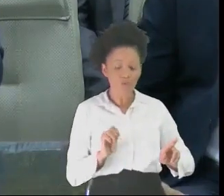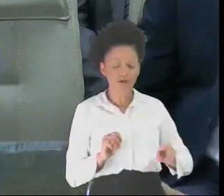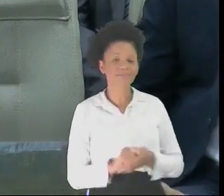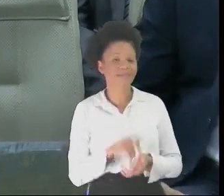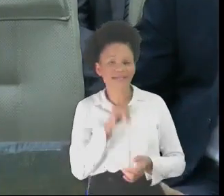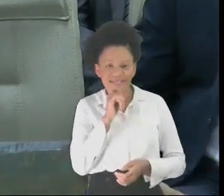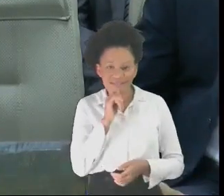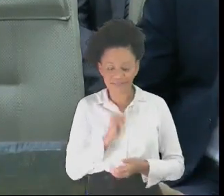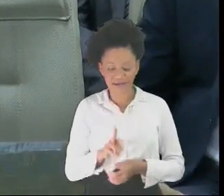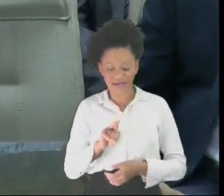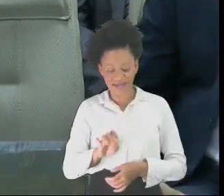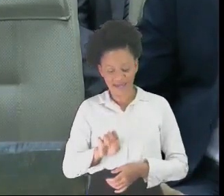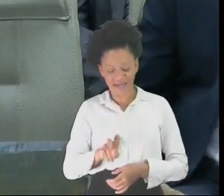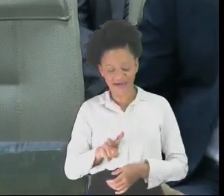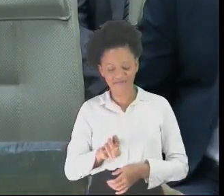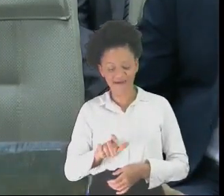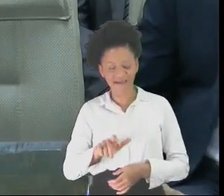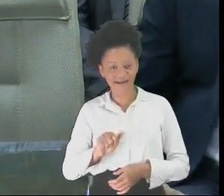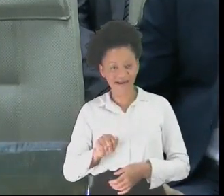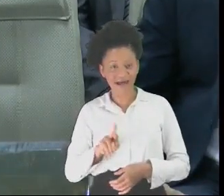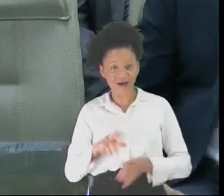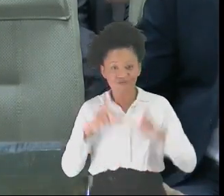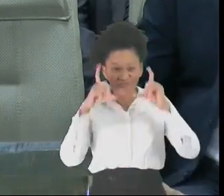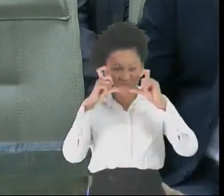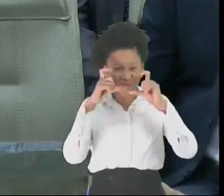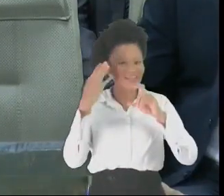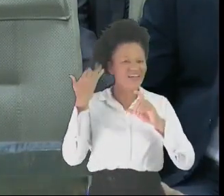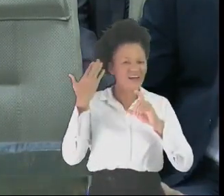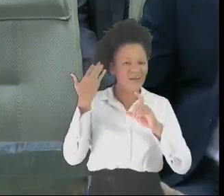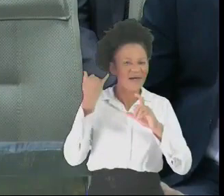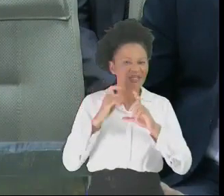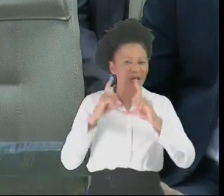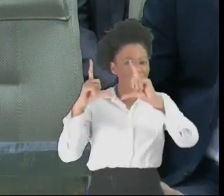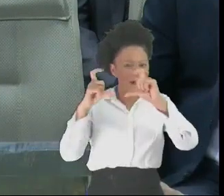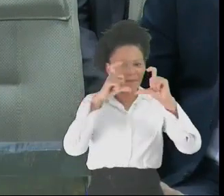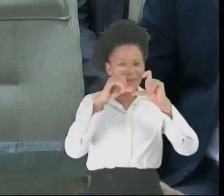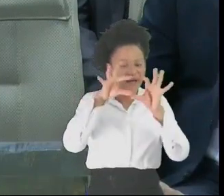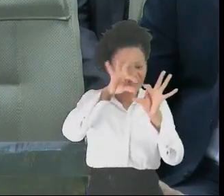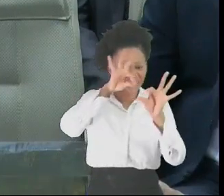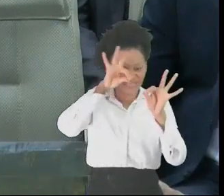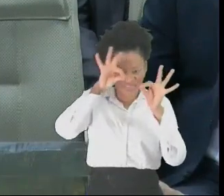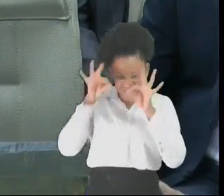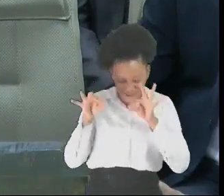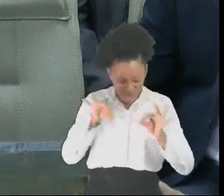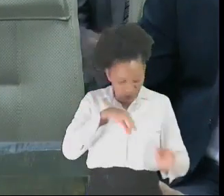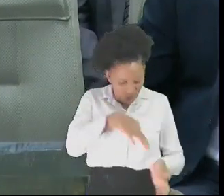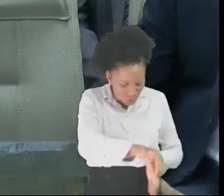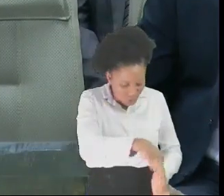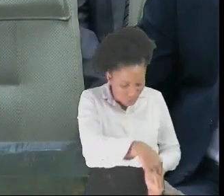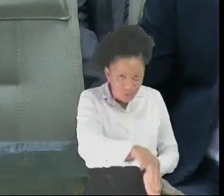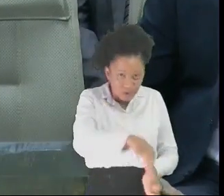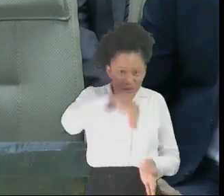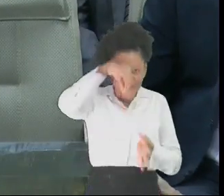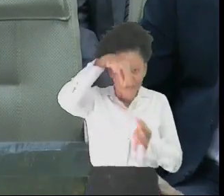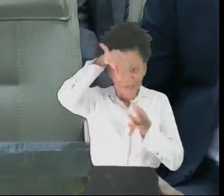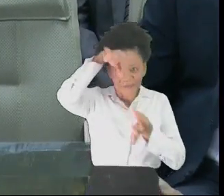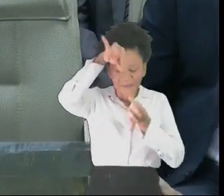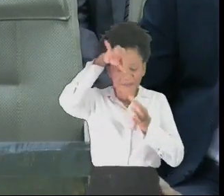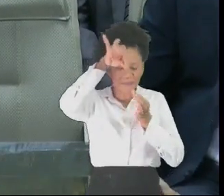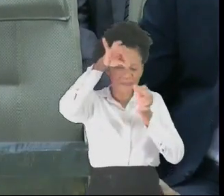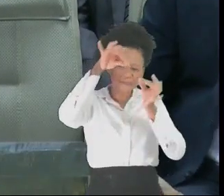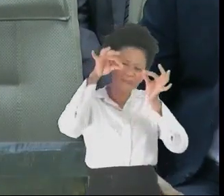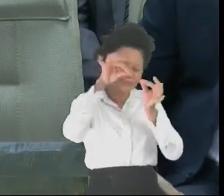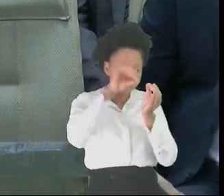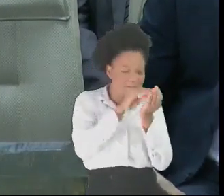Pronto, revelar a foto. O que é revelar a foto? Antigamente, hoje não se revela mais. Mas a foto ficava negativa, né? Aí eu colocava naquele produto e o